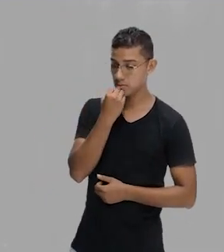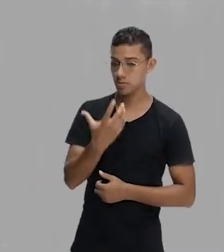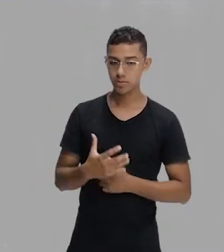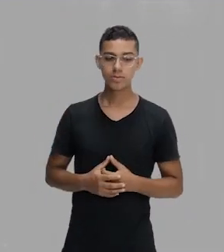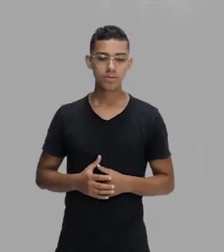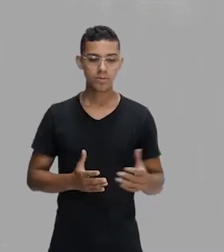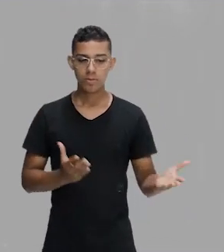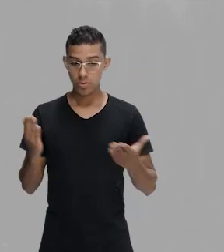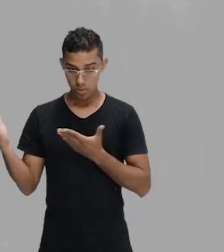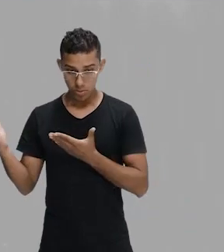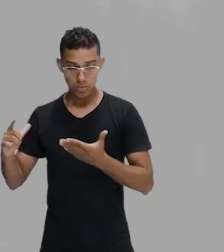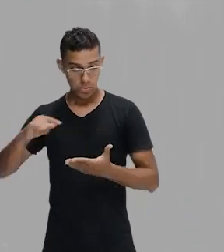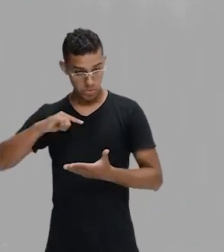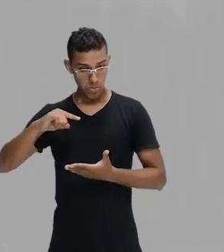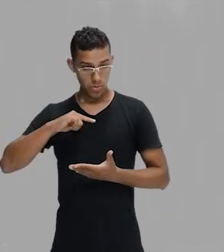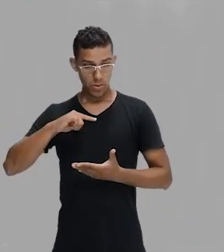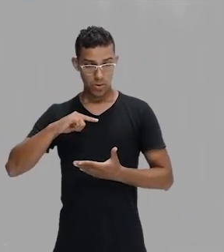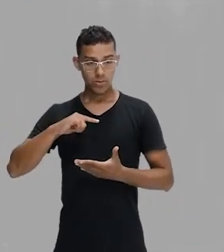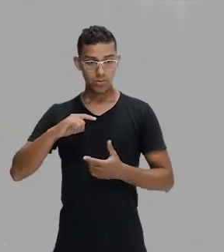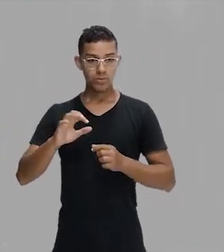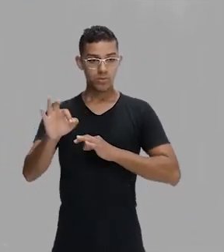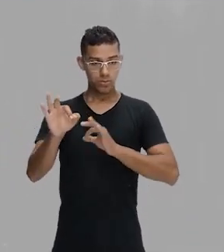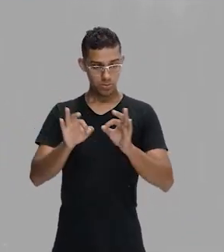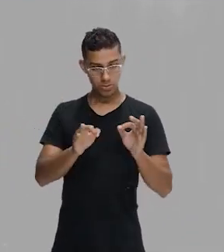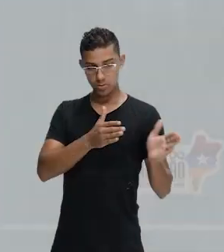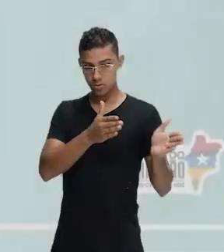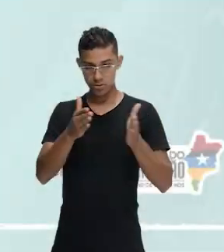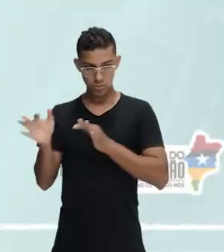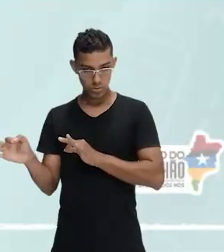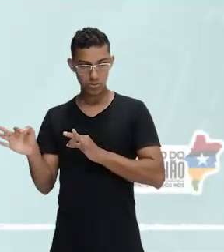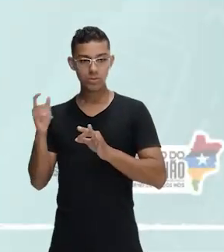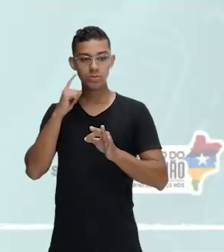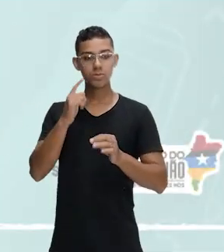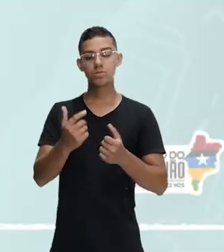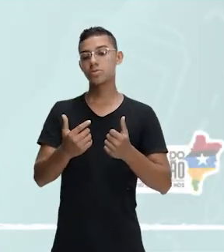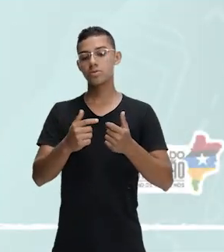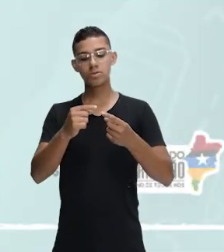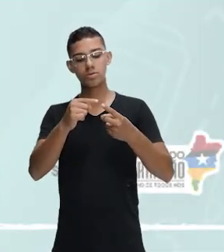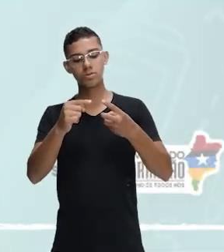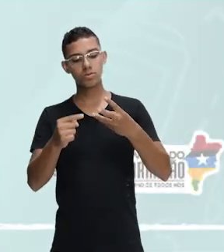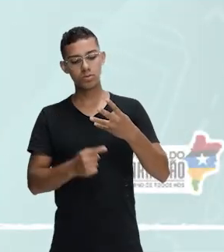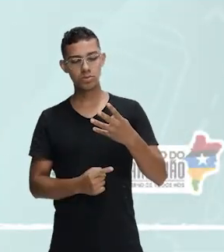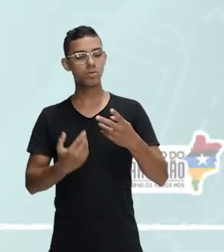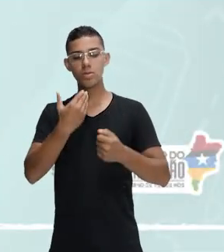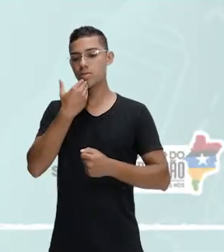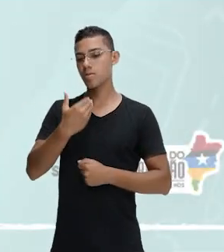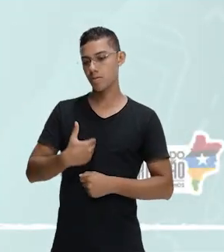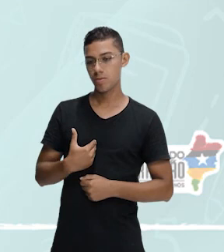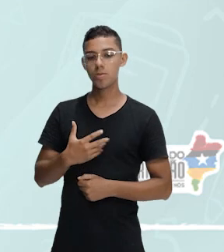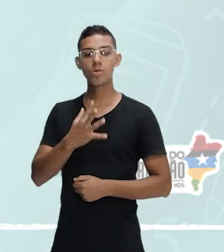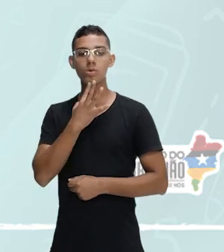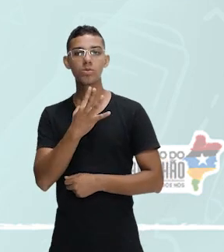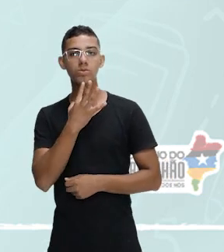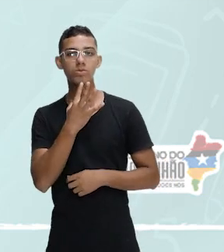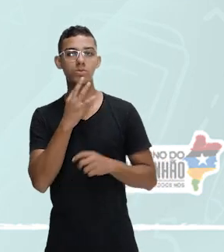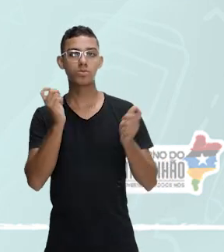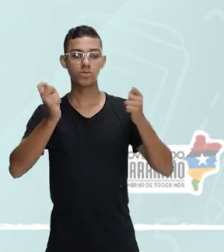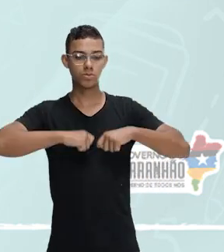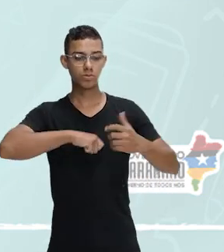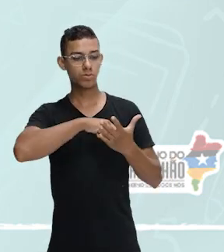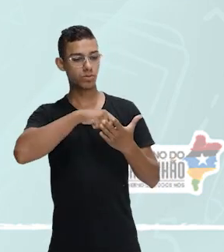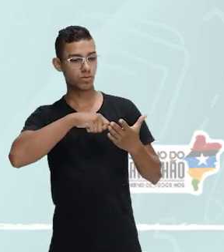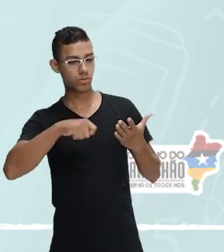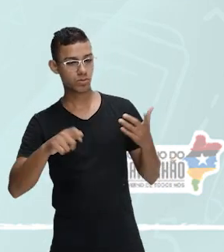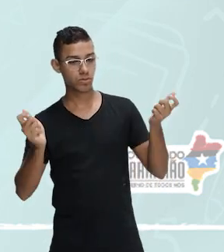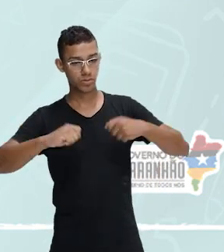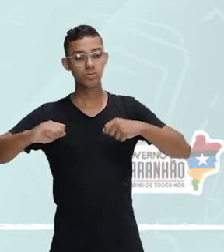Então, veja só, nós temos um momento aqui e a questão pede que a gente possa identificar este momento, reconhecer este momento e assinalar o momento que